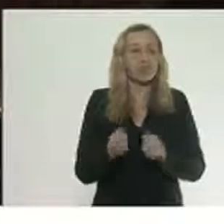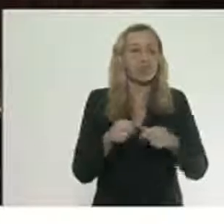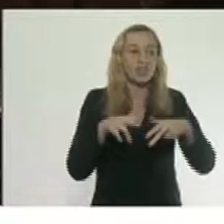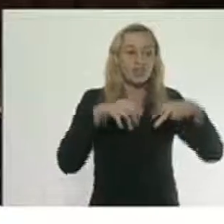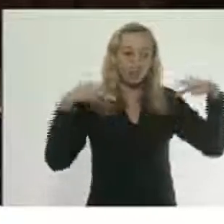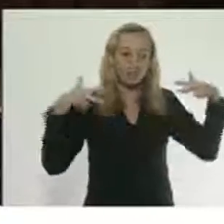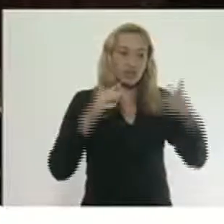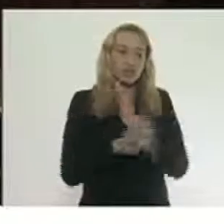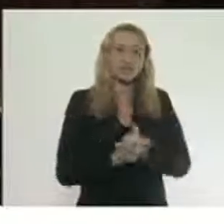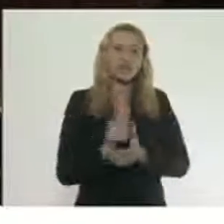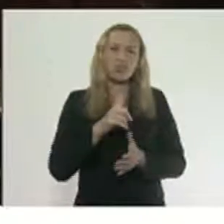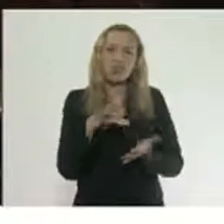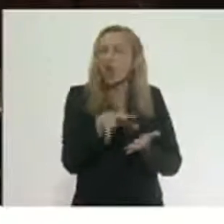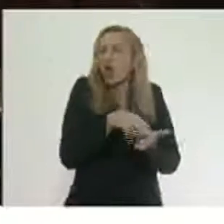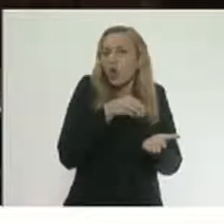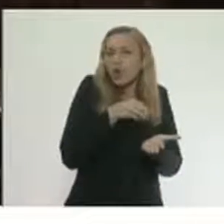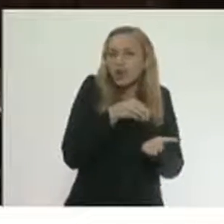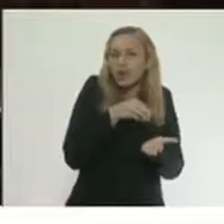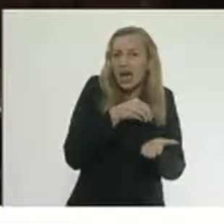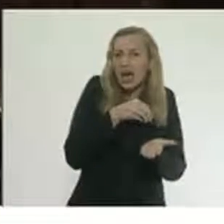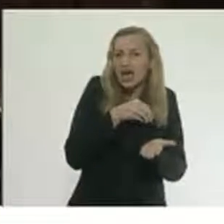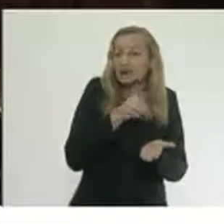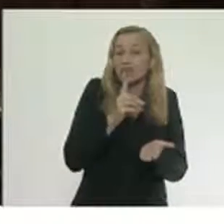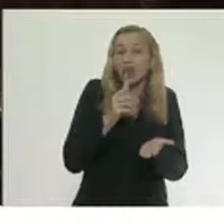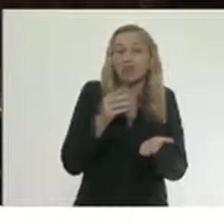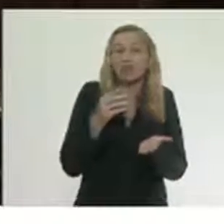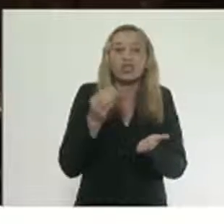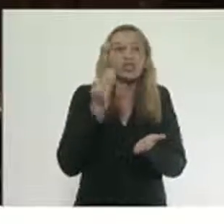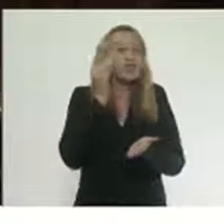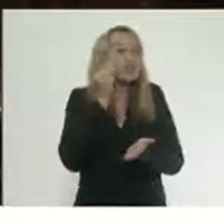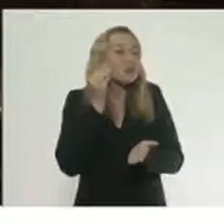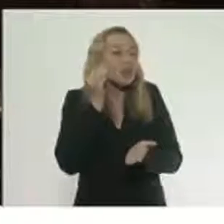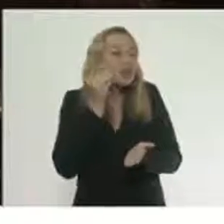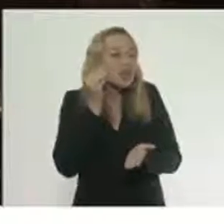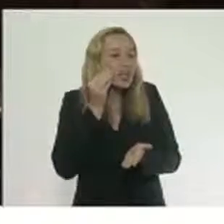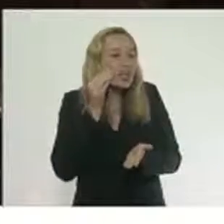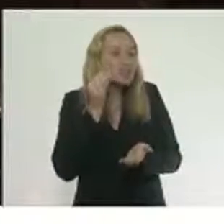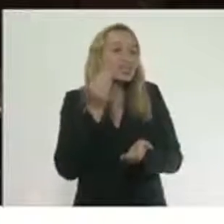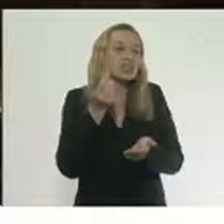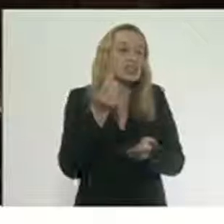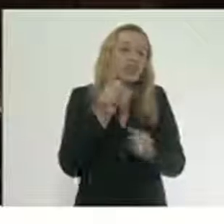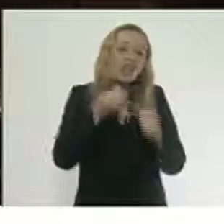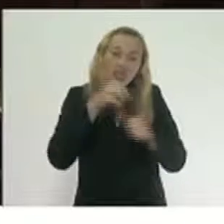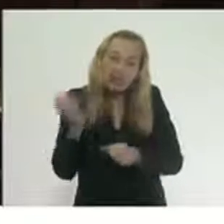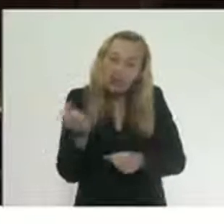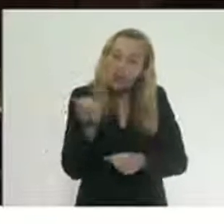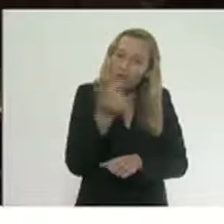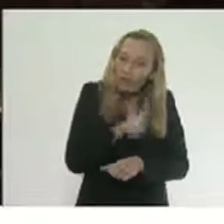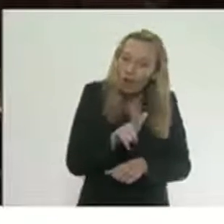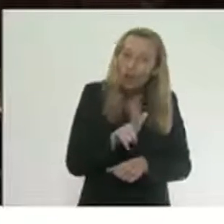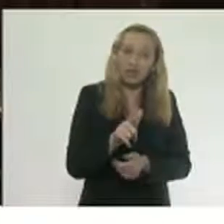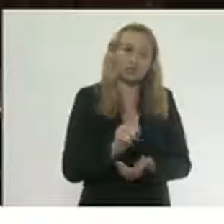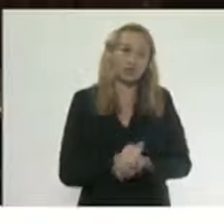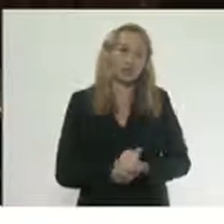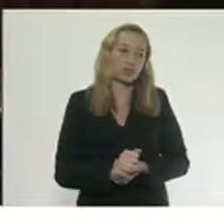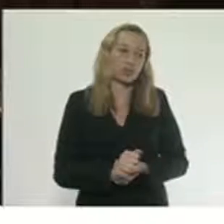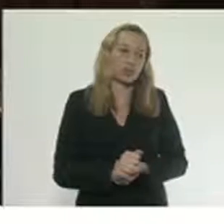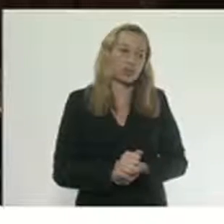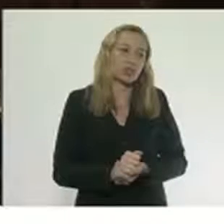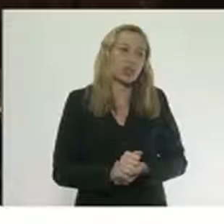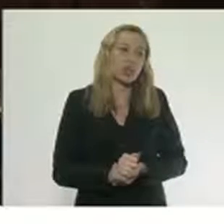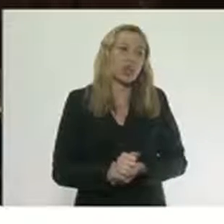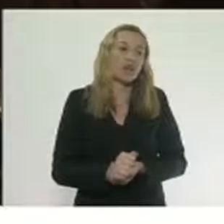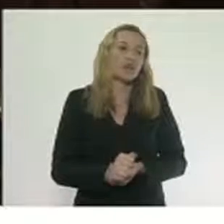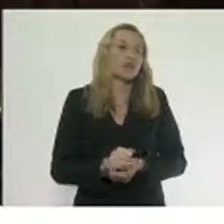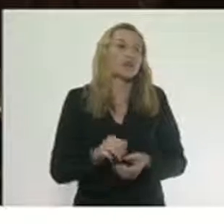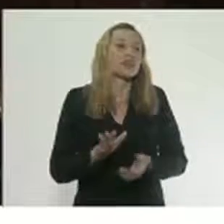referência, não para copiar, para tomar como experiência a ser reinventada na rede estadual, a Rede Federal